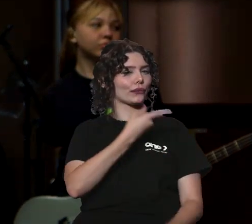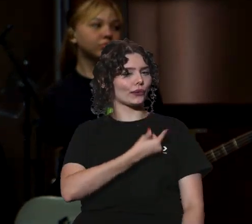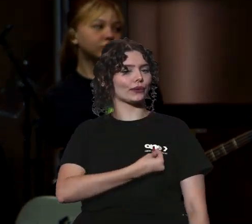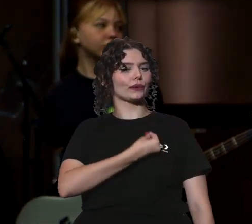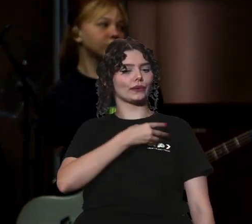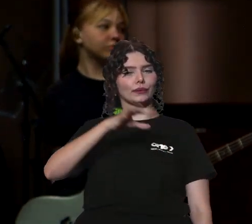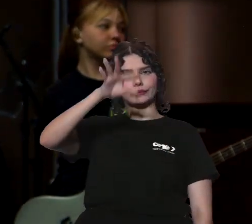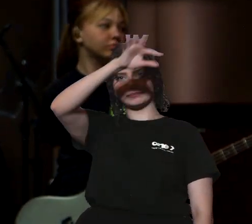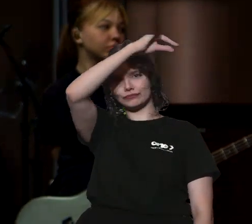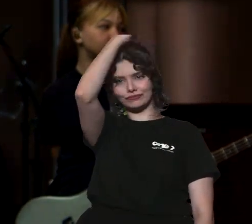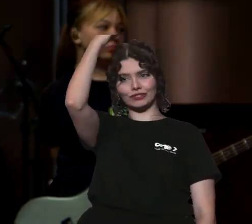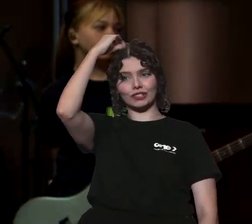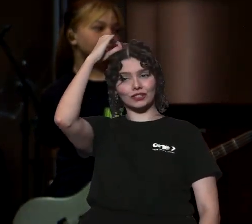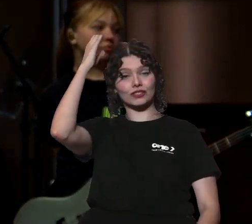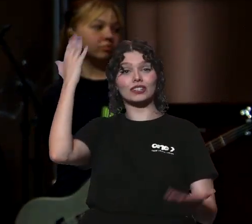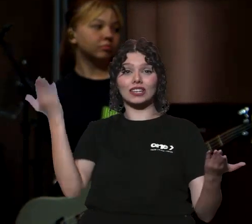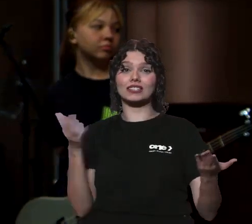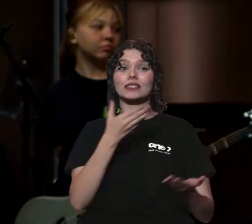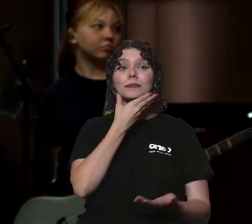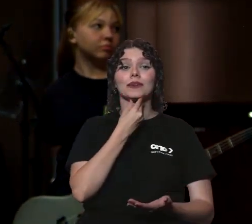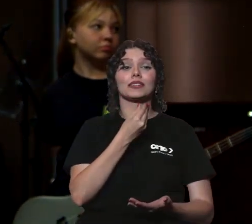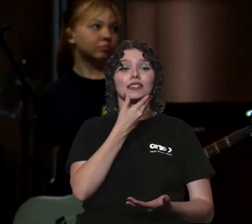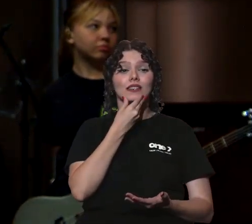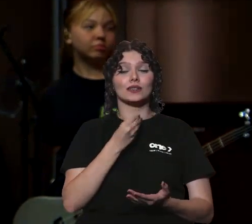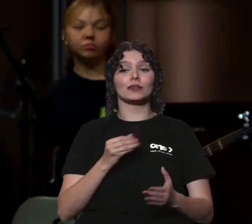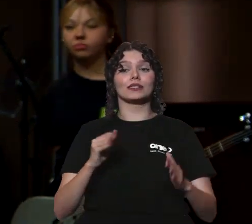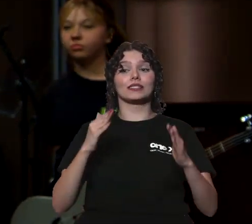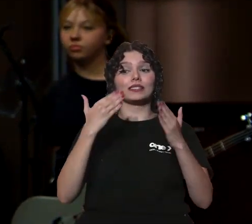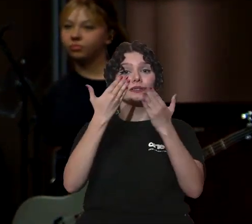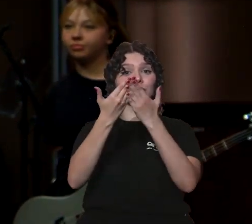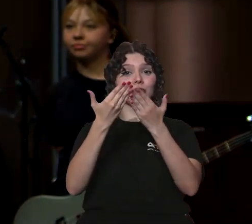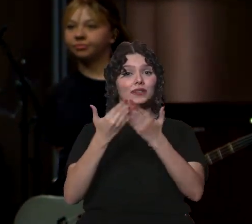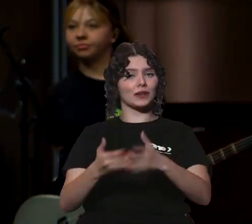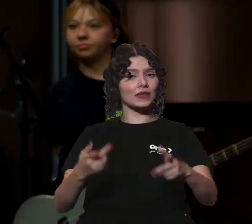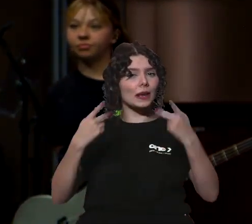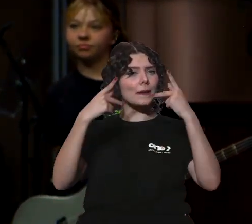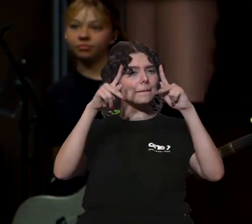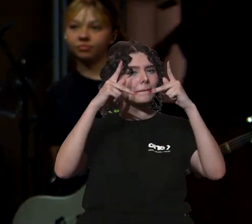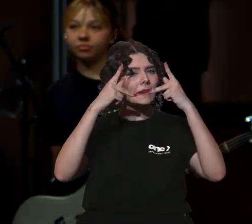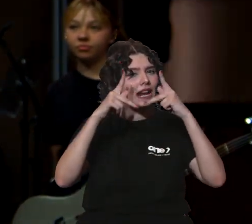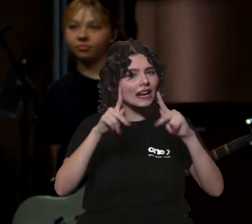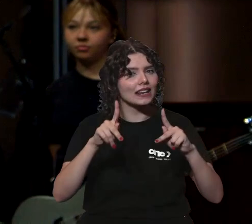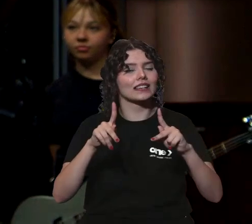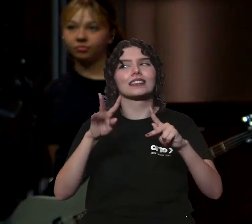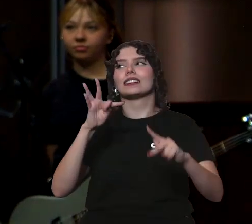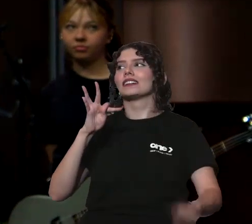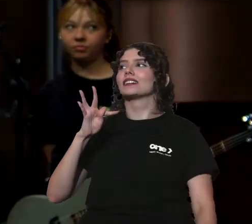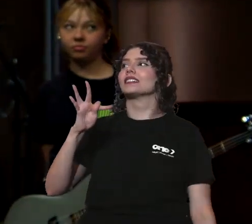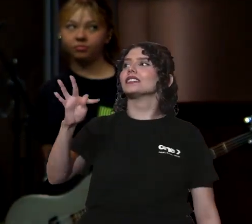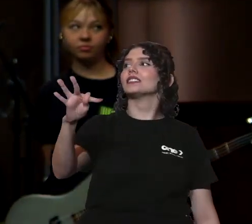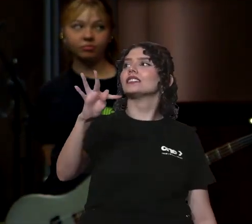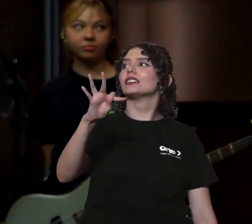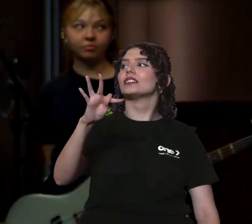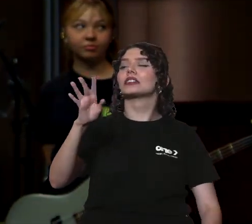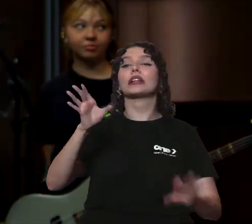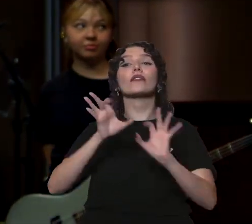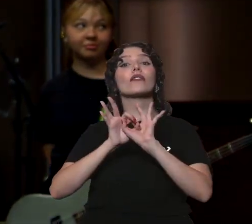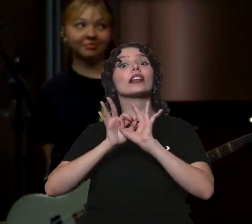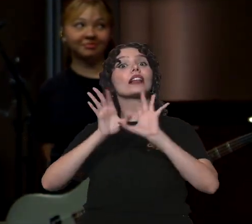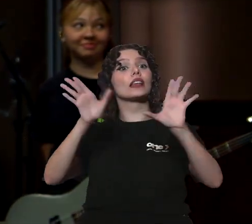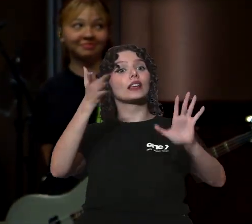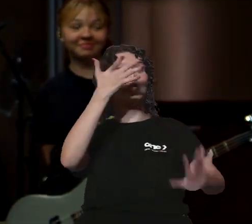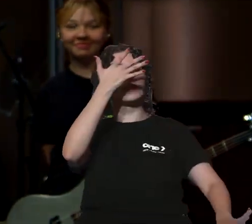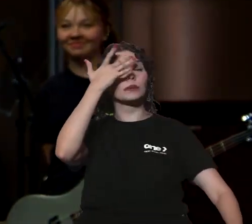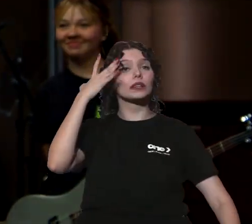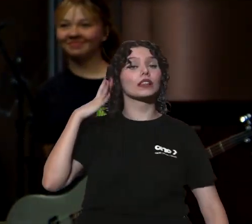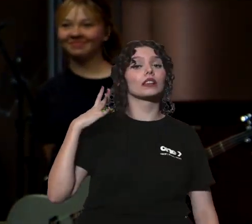esse menino está na school, ele é uma bênção, ele prega a palavra e ele conta o testemunho dele, que ele foi liberto e pessoas